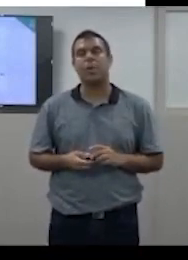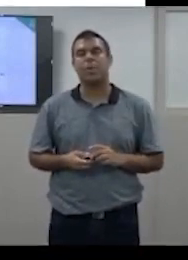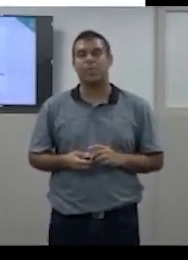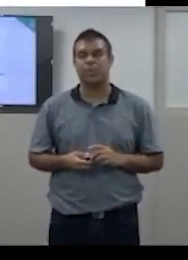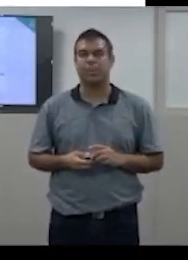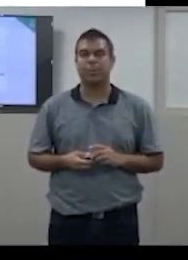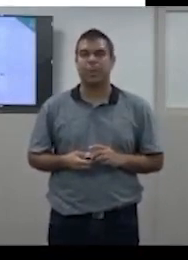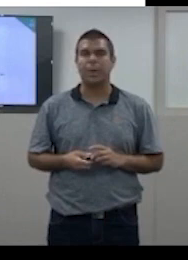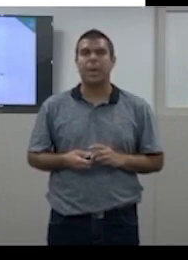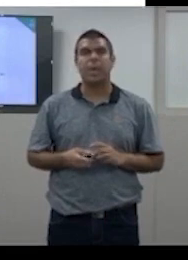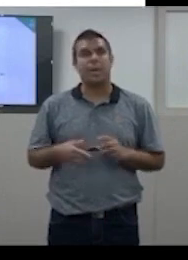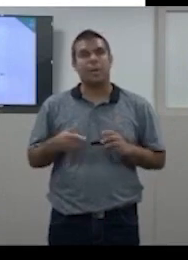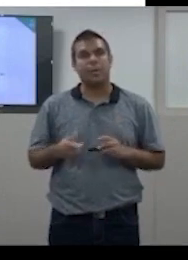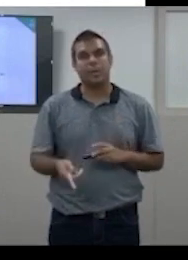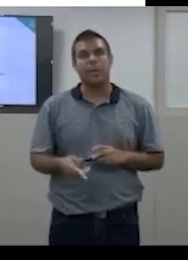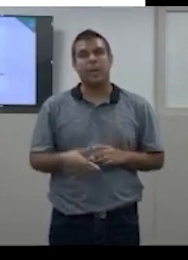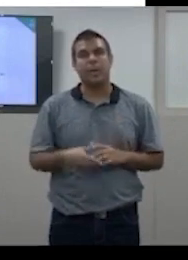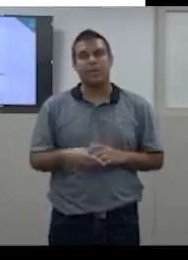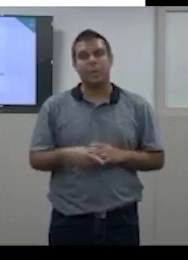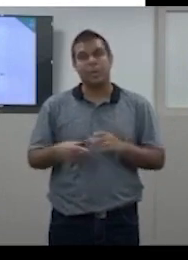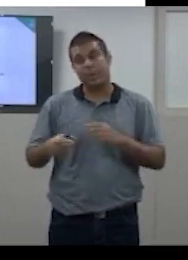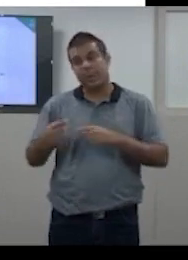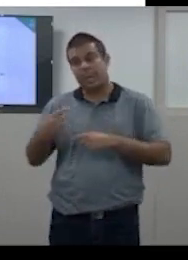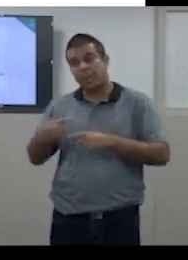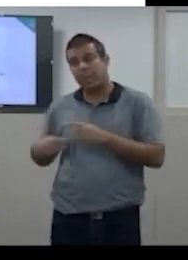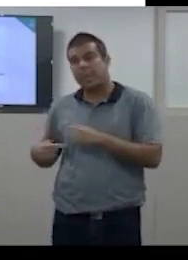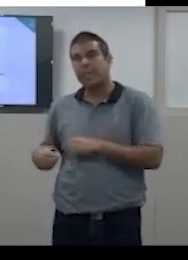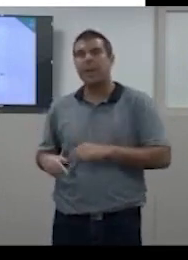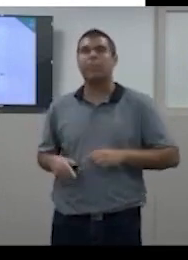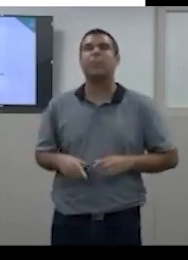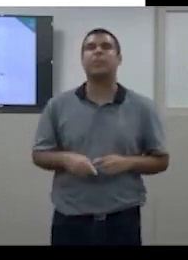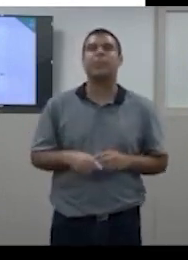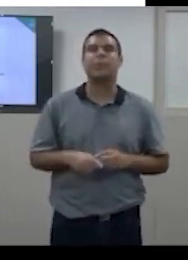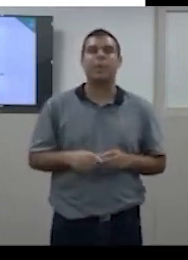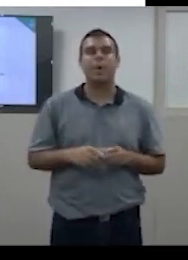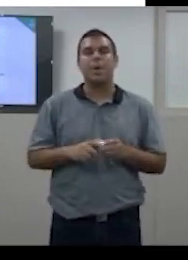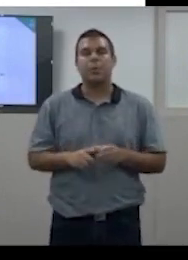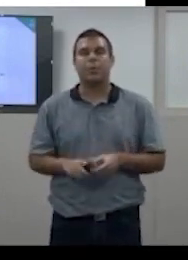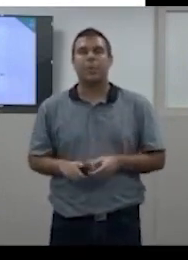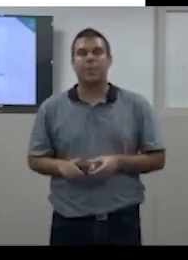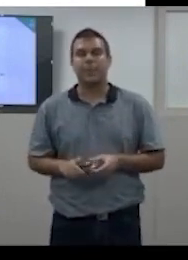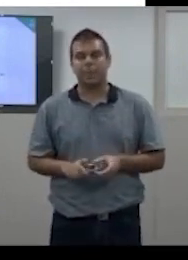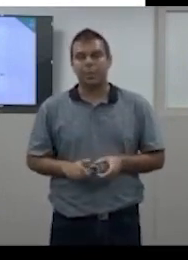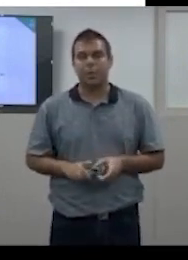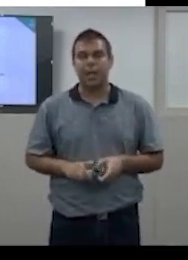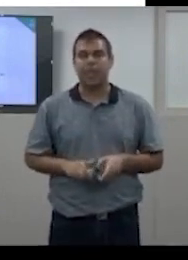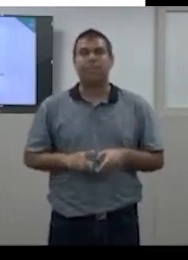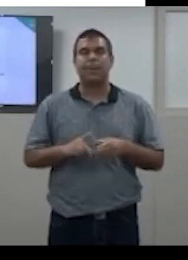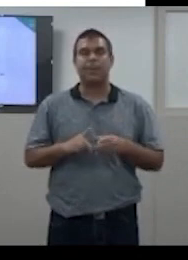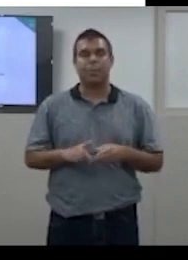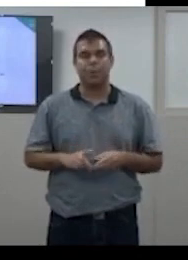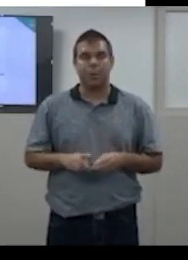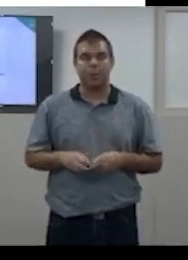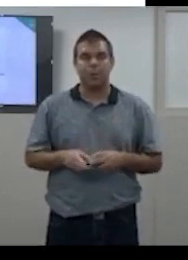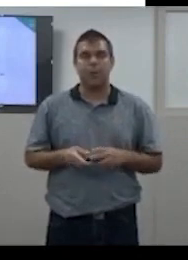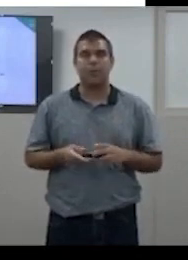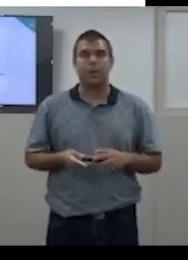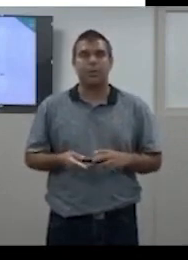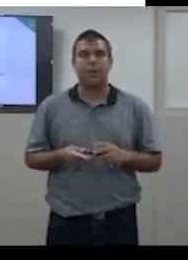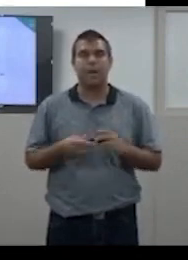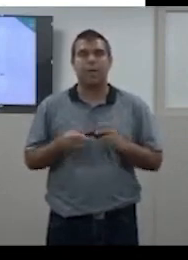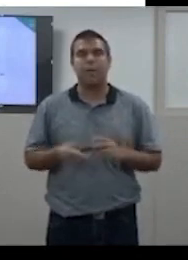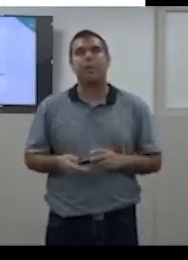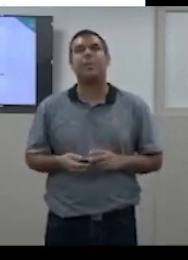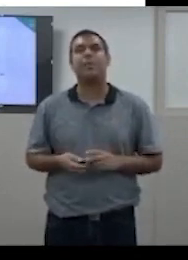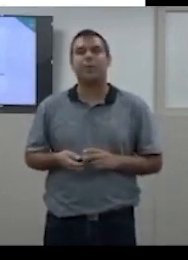Porque o diesel tem um ponto de fusão. E quando você coloca esse aditivo, você reduz ainda mais o ponto de fusão, justamente para não congelar. Se congelar o